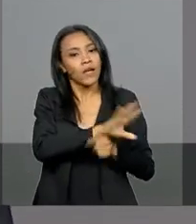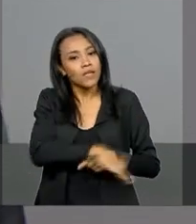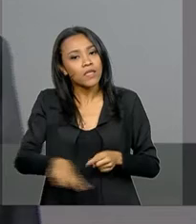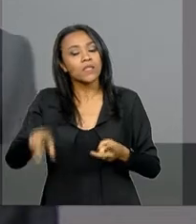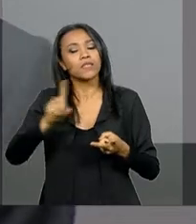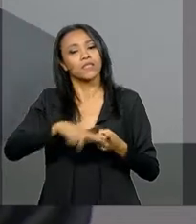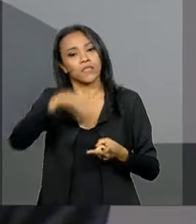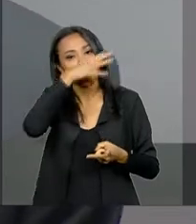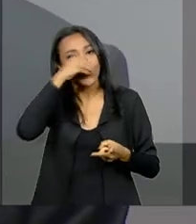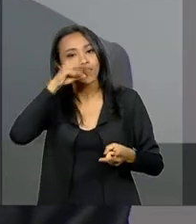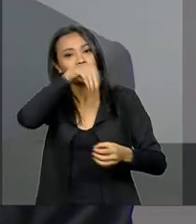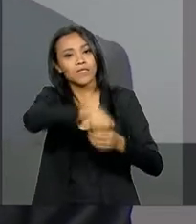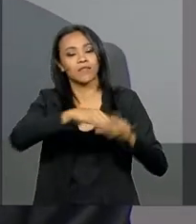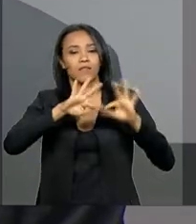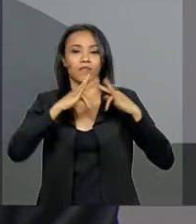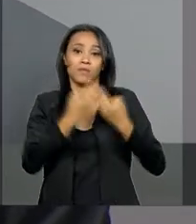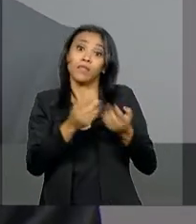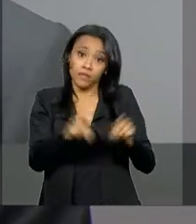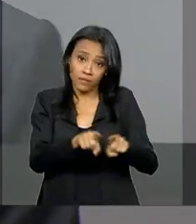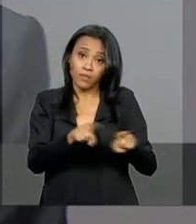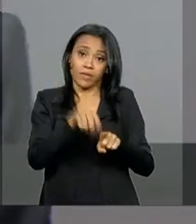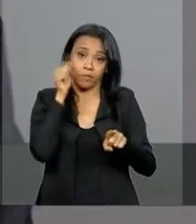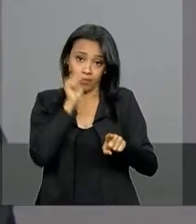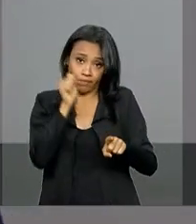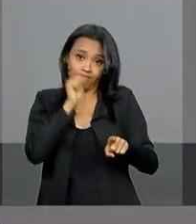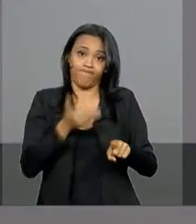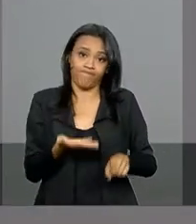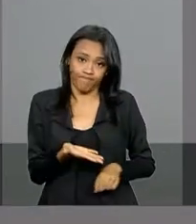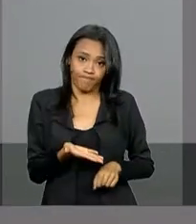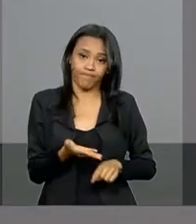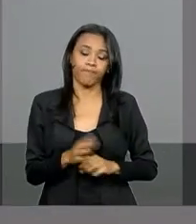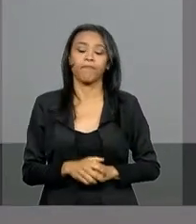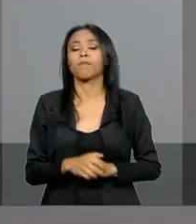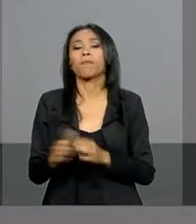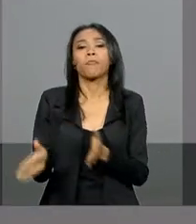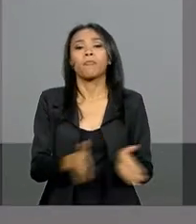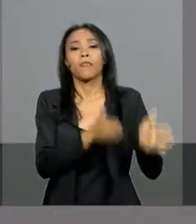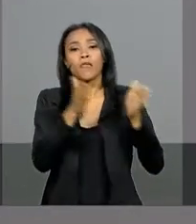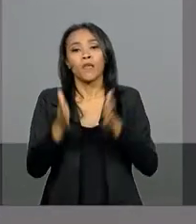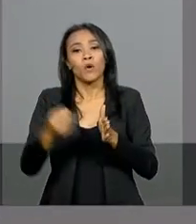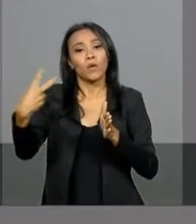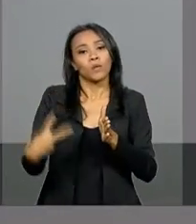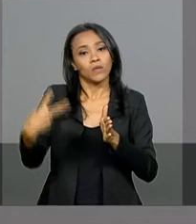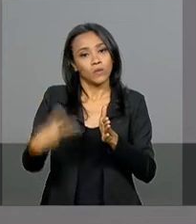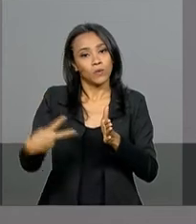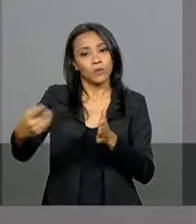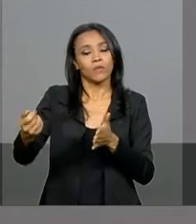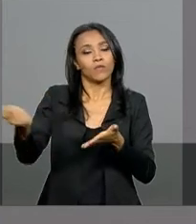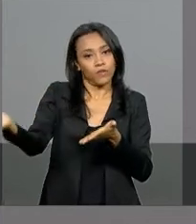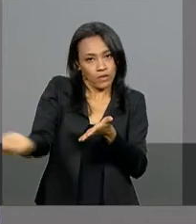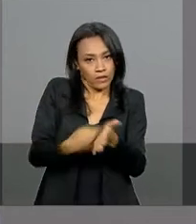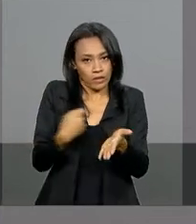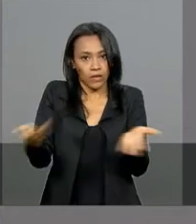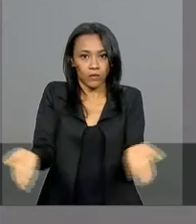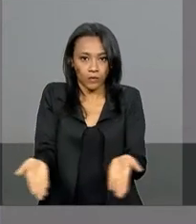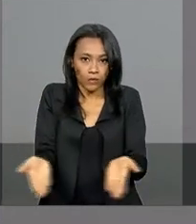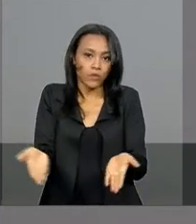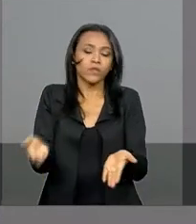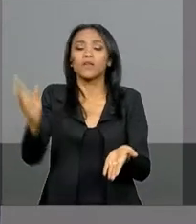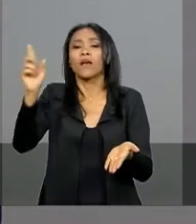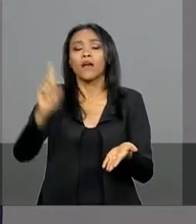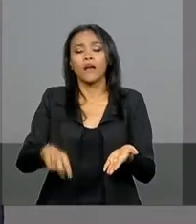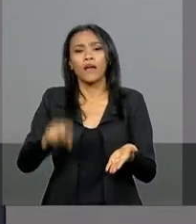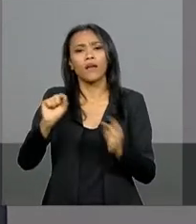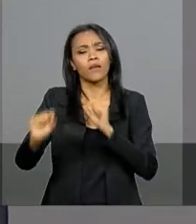adolescente e da mulher o segundo ato normativo que hoje já acionamos pretende tornar mais